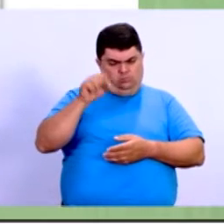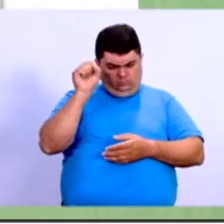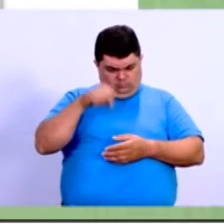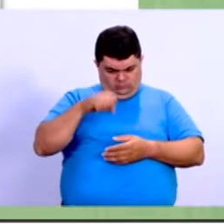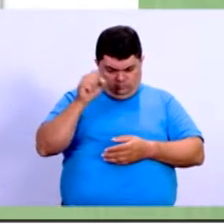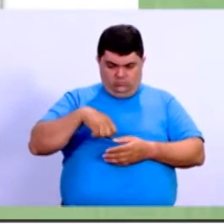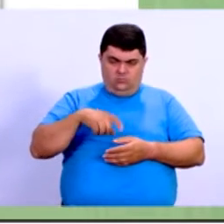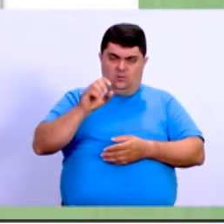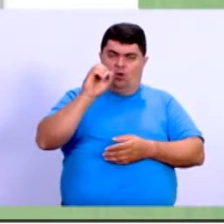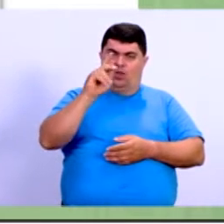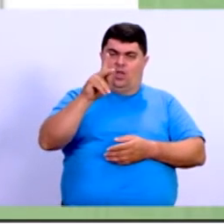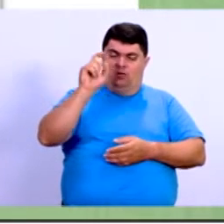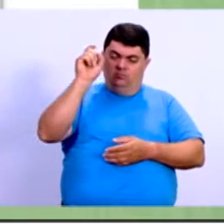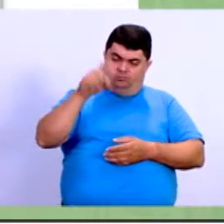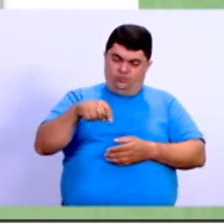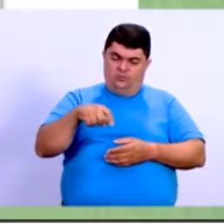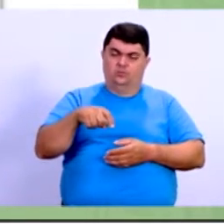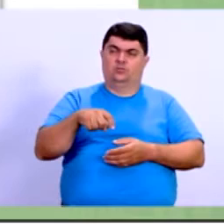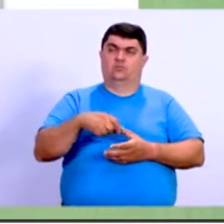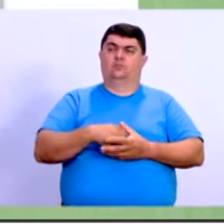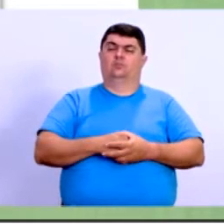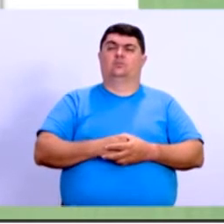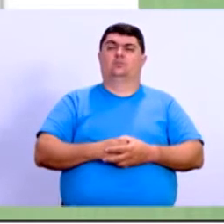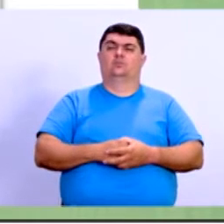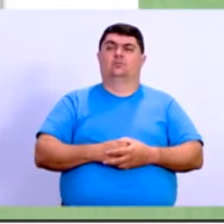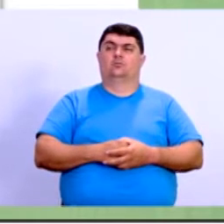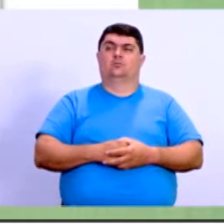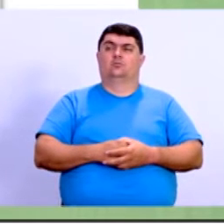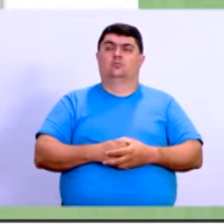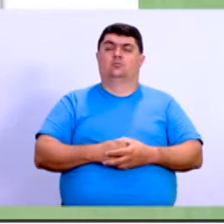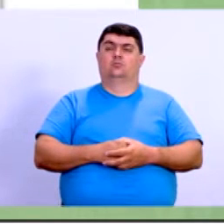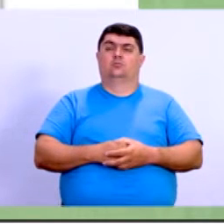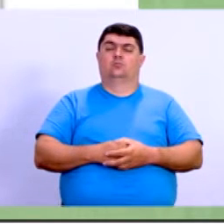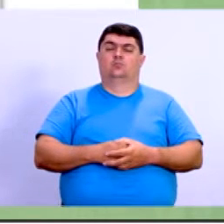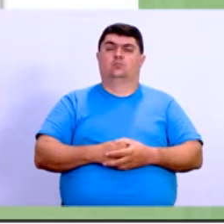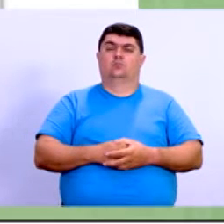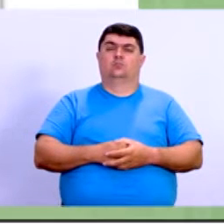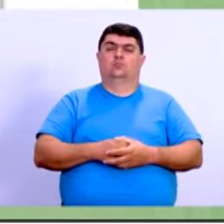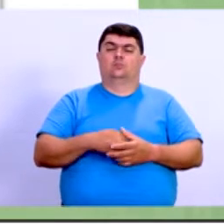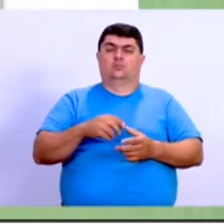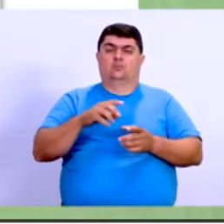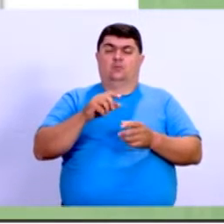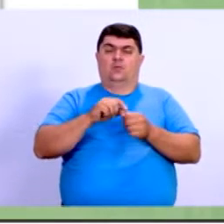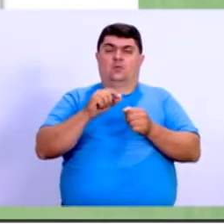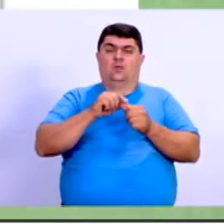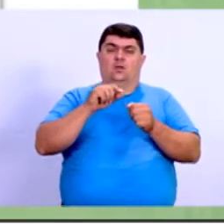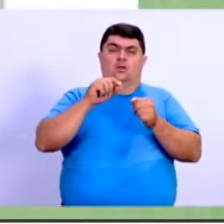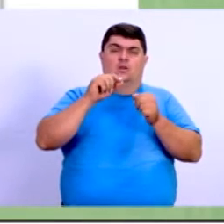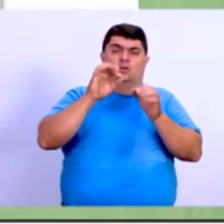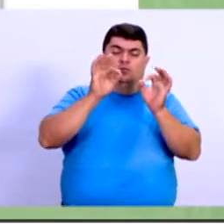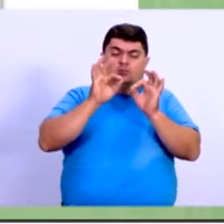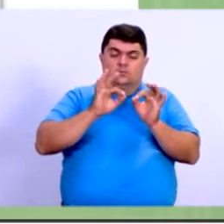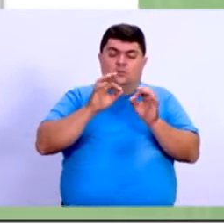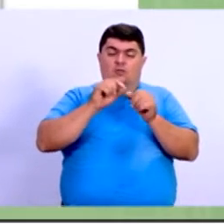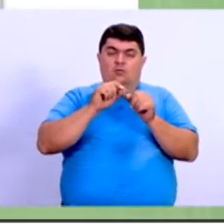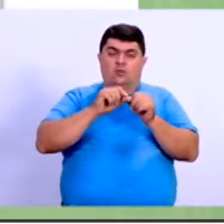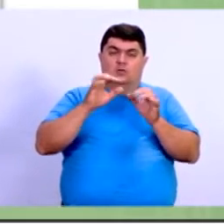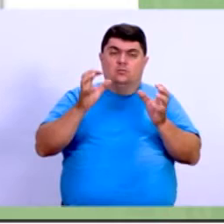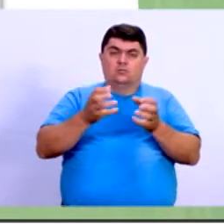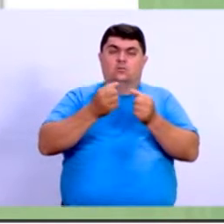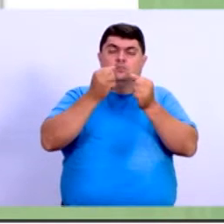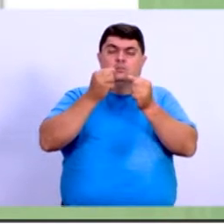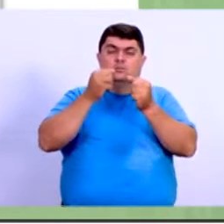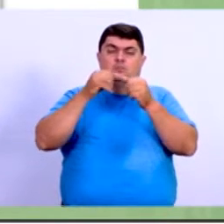solicitação. Onde? Na interface. Então, a interface faz uma atualização do empréstimo, onde? No banco de